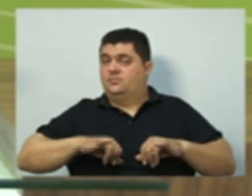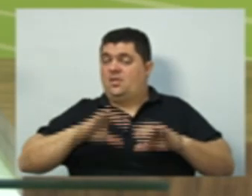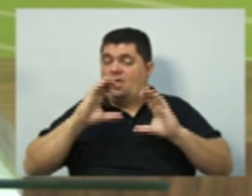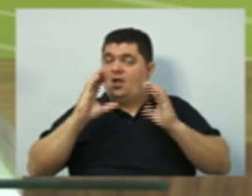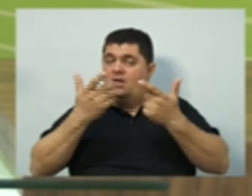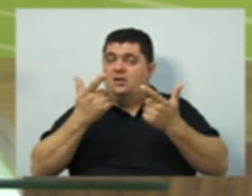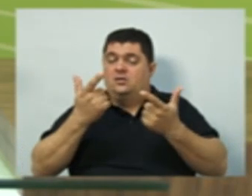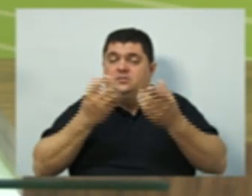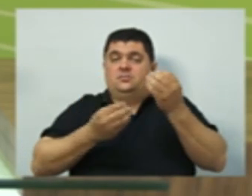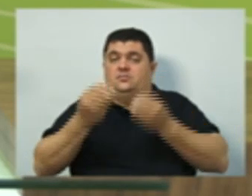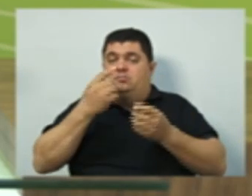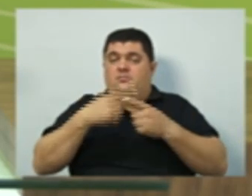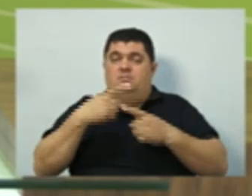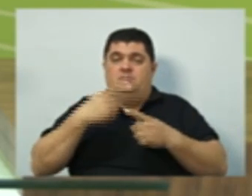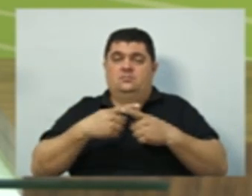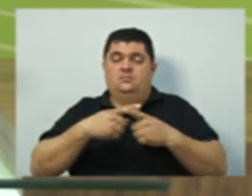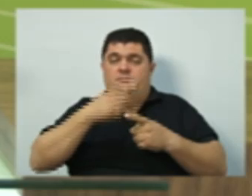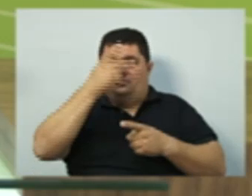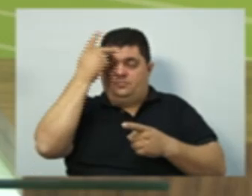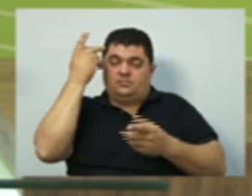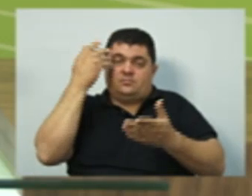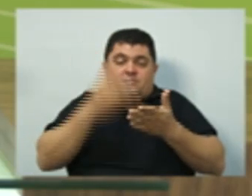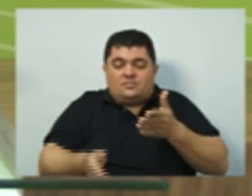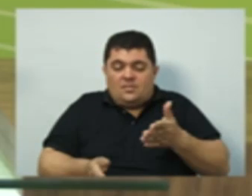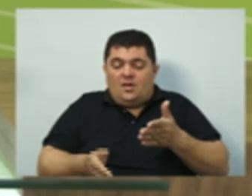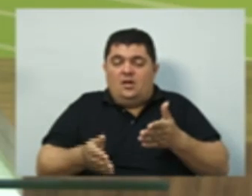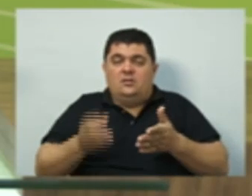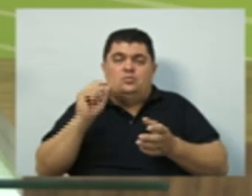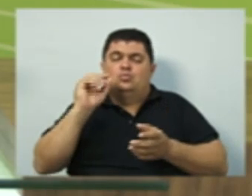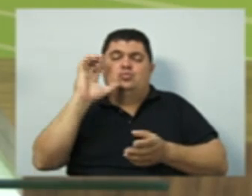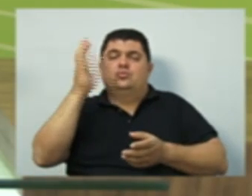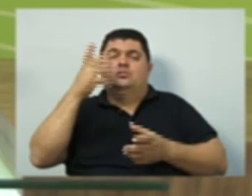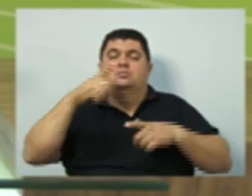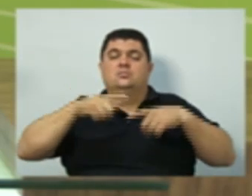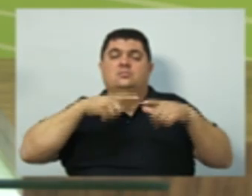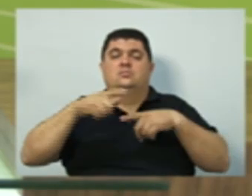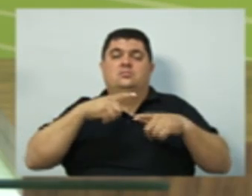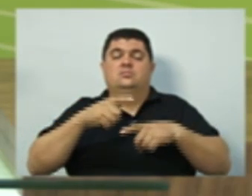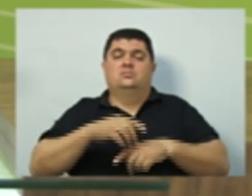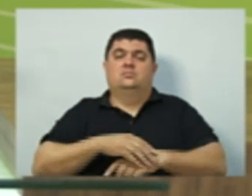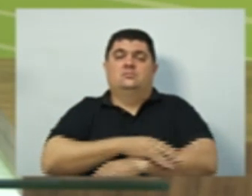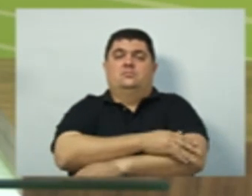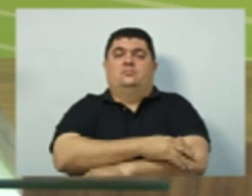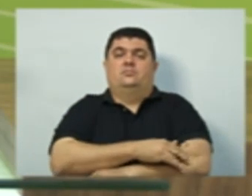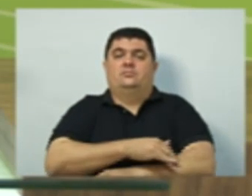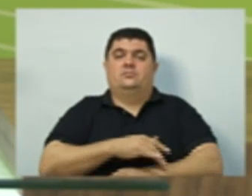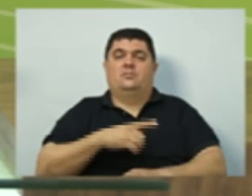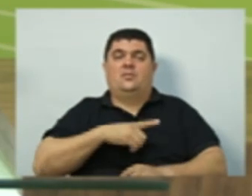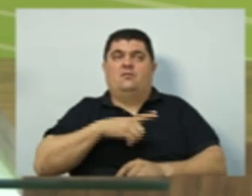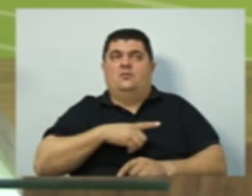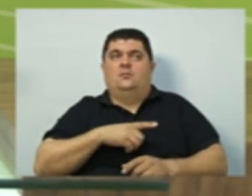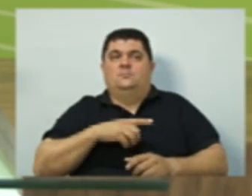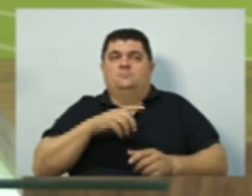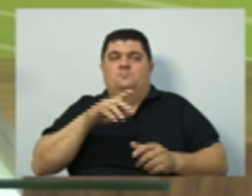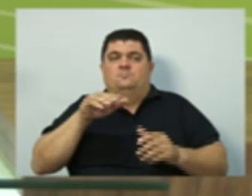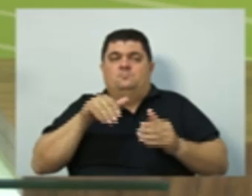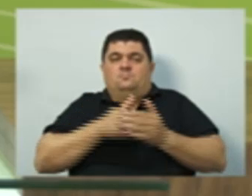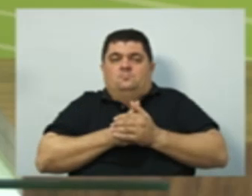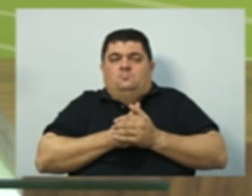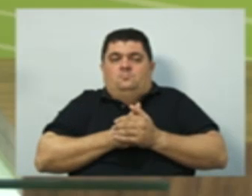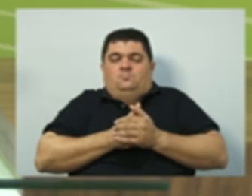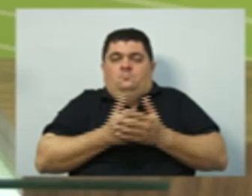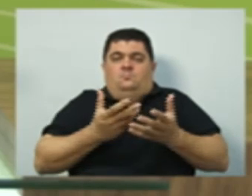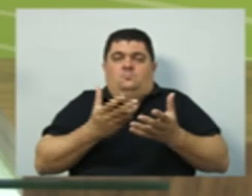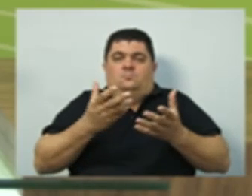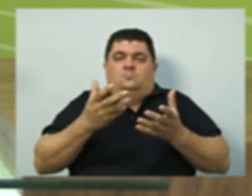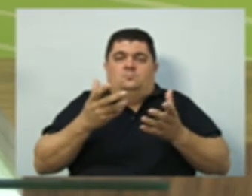clara pra gente, porque a pessoa ela perde o sentido do que é o trabalho para a vida do ser humano. Ela fica alienada naquele mundo de